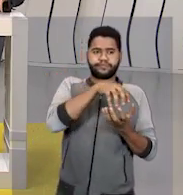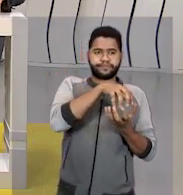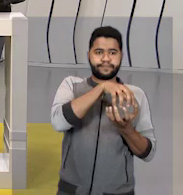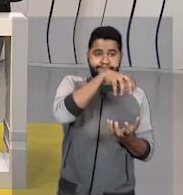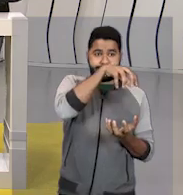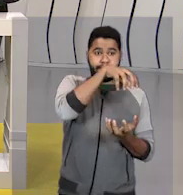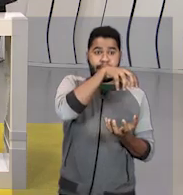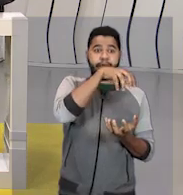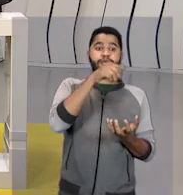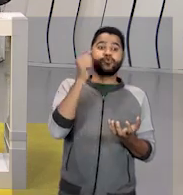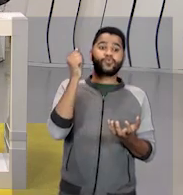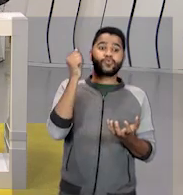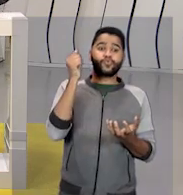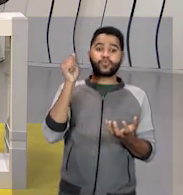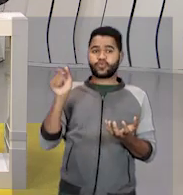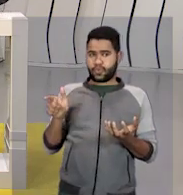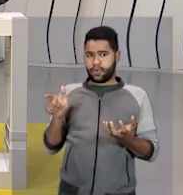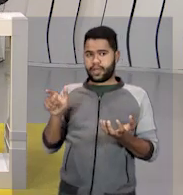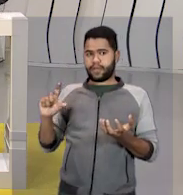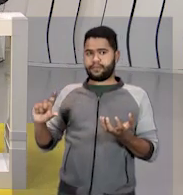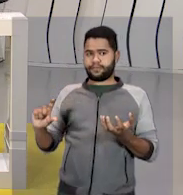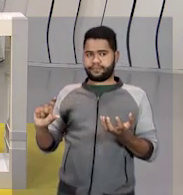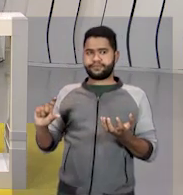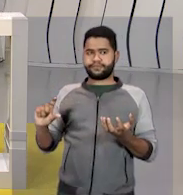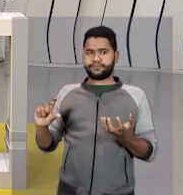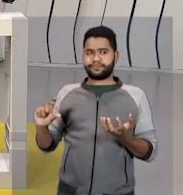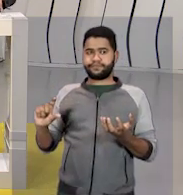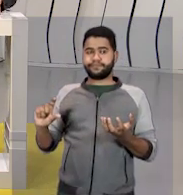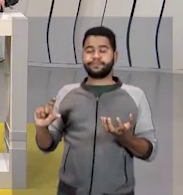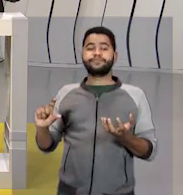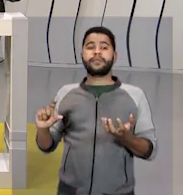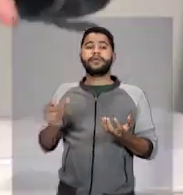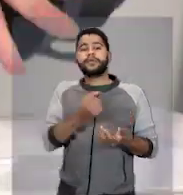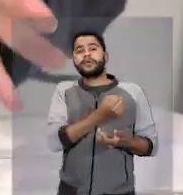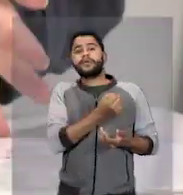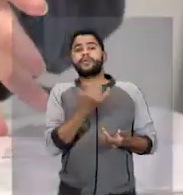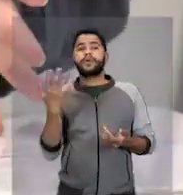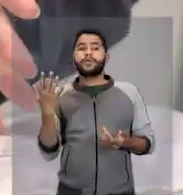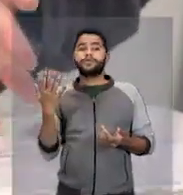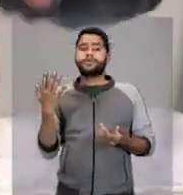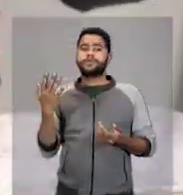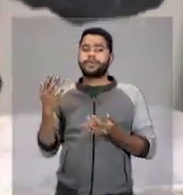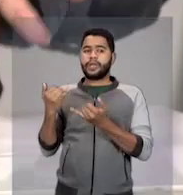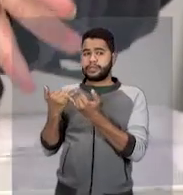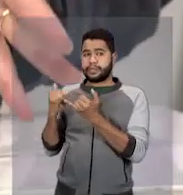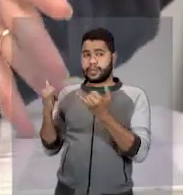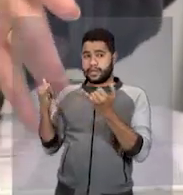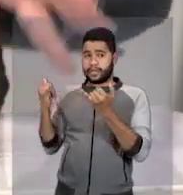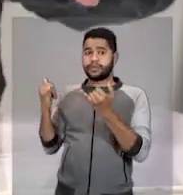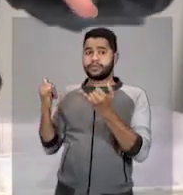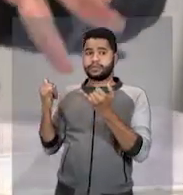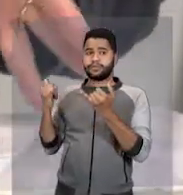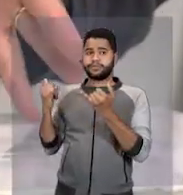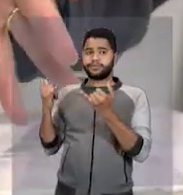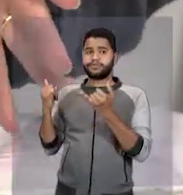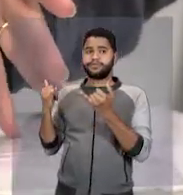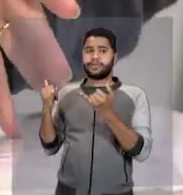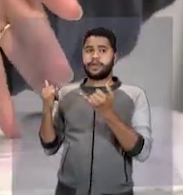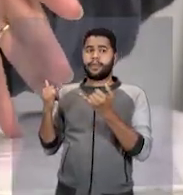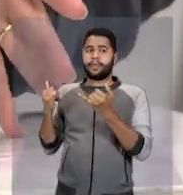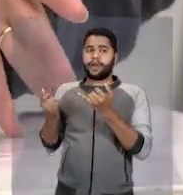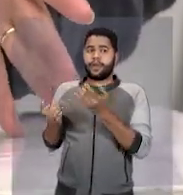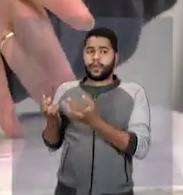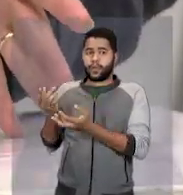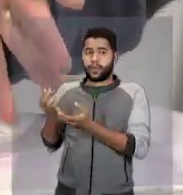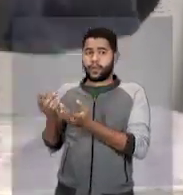primeiro copo em comparação com o segundo copo? A quantidade de energia necessária para se aquecer